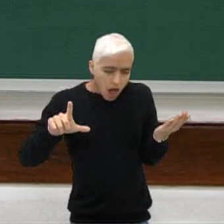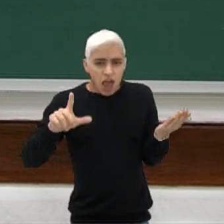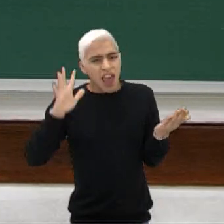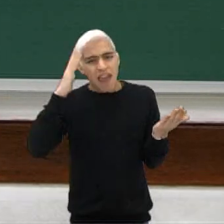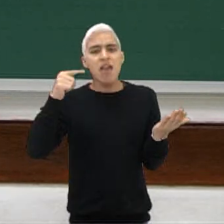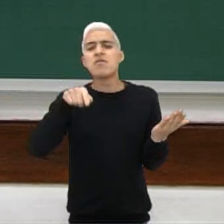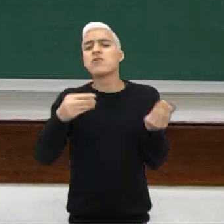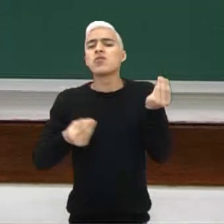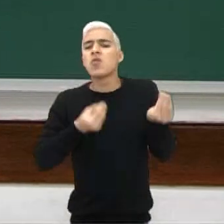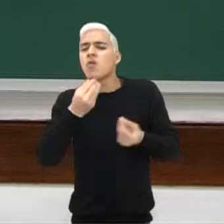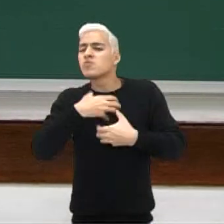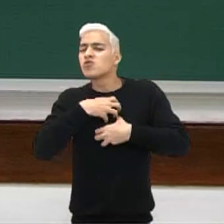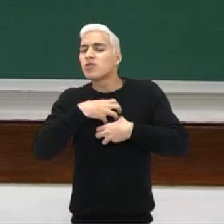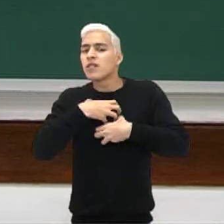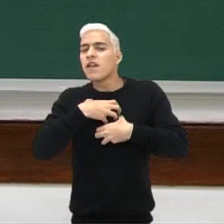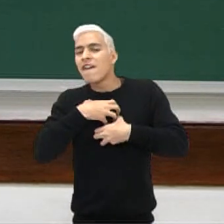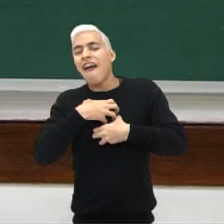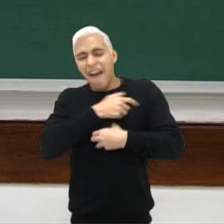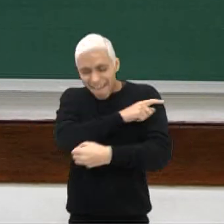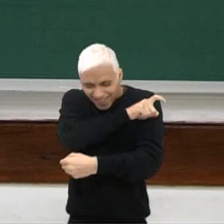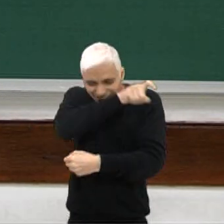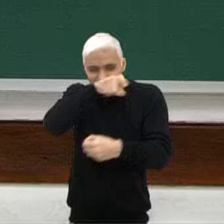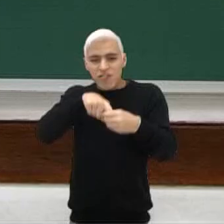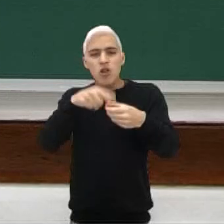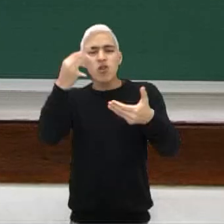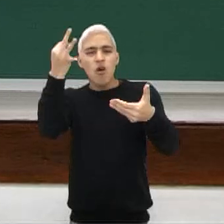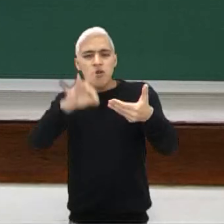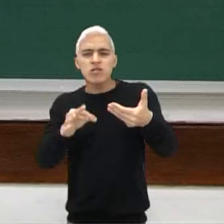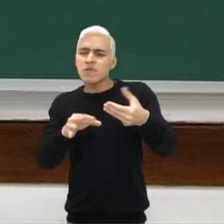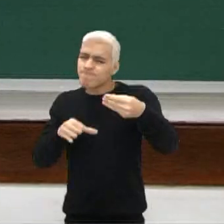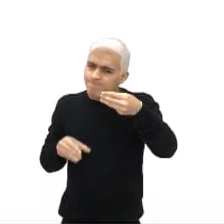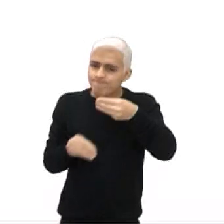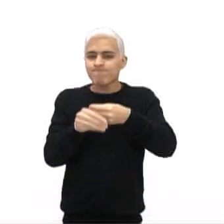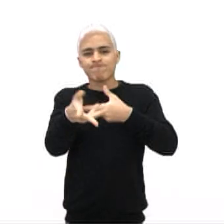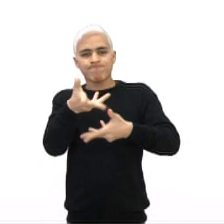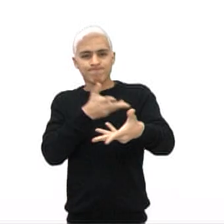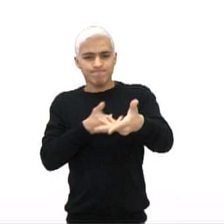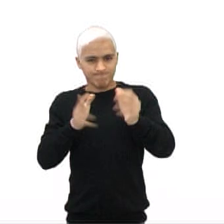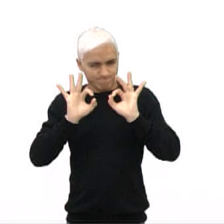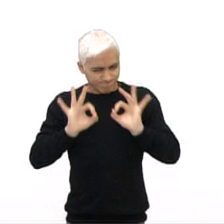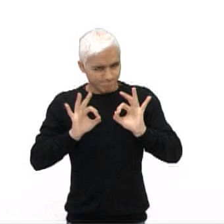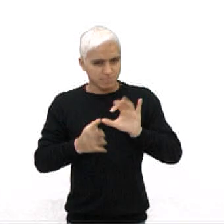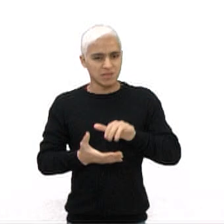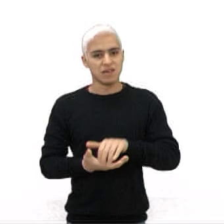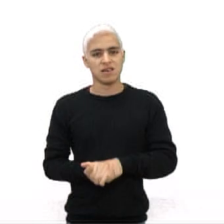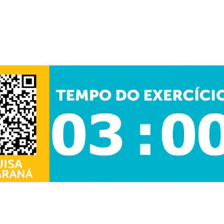essa situação e volto para corrigir e fazer os comentários.